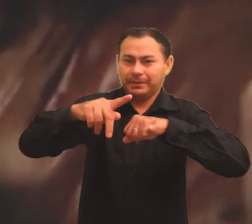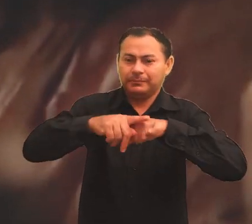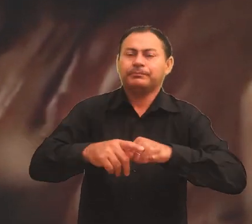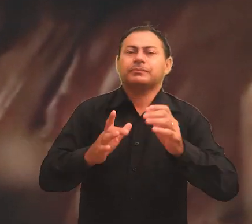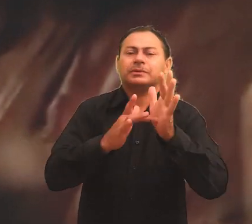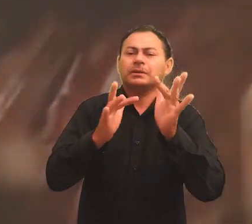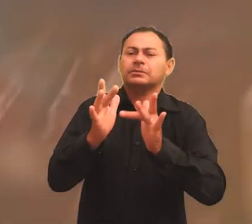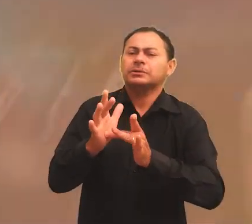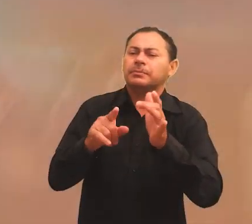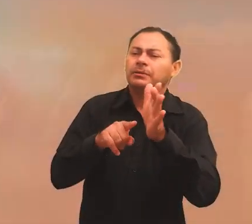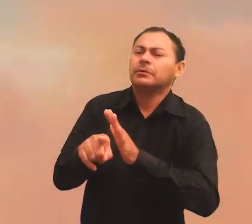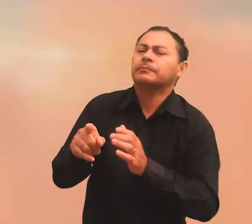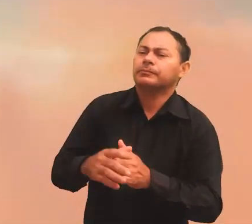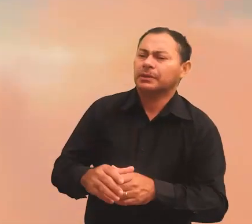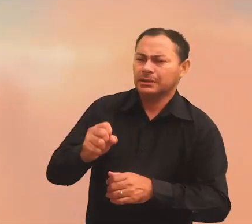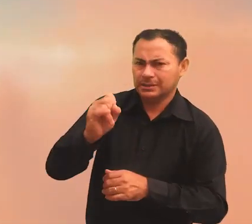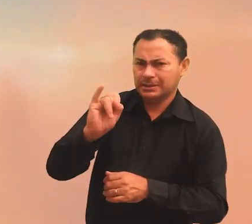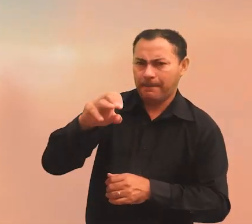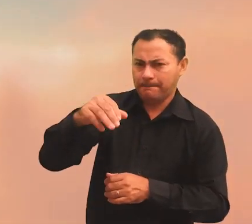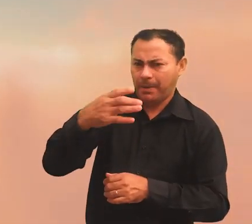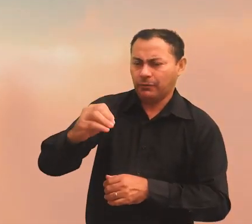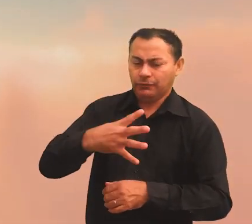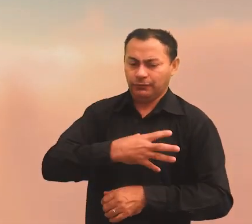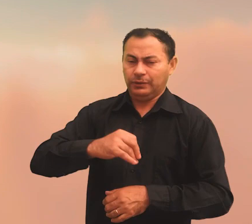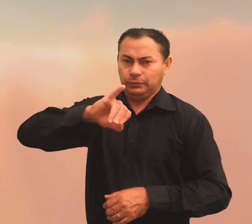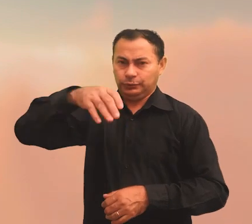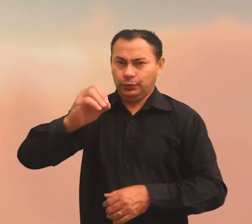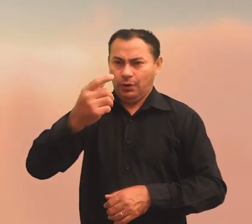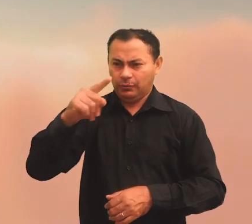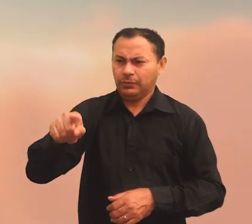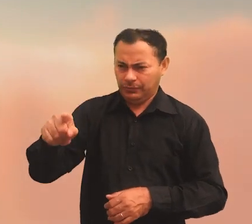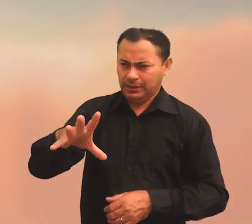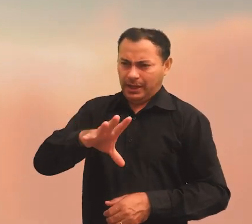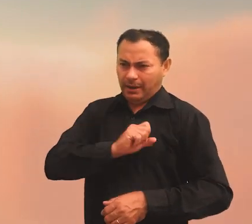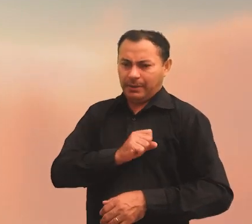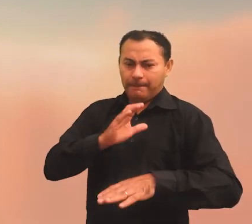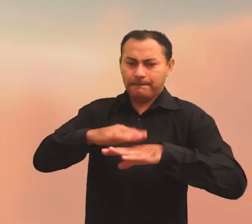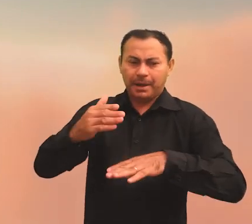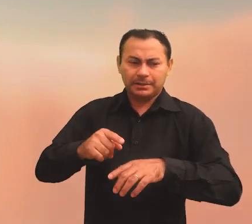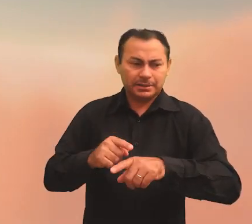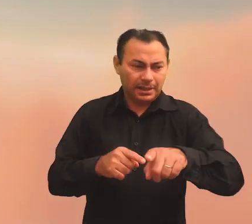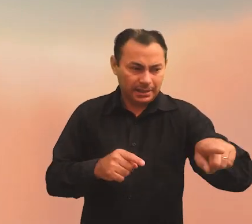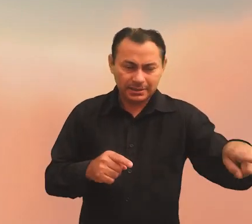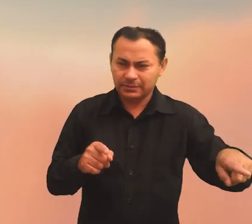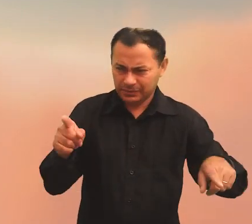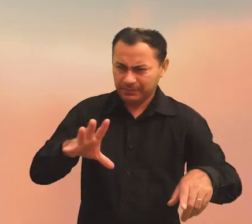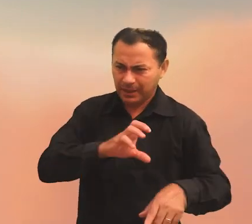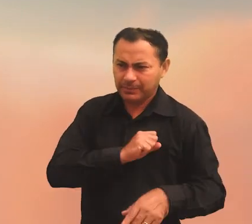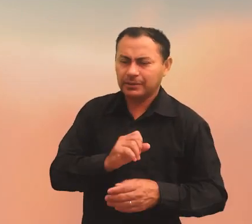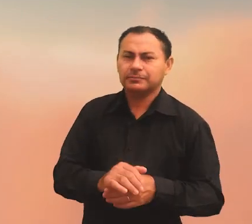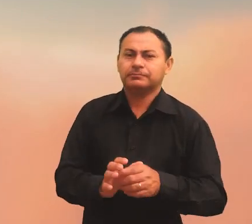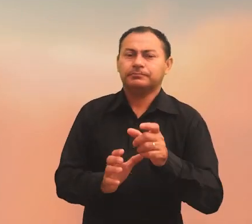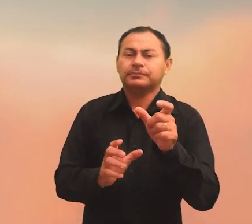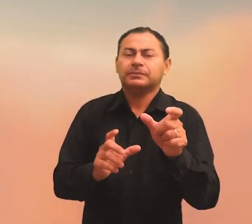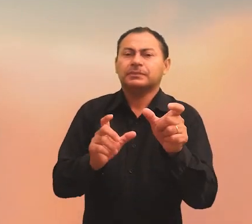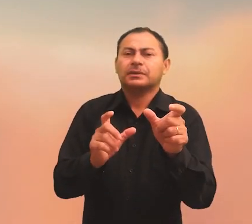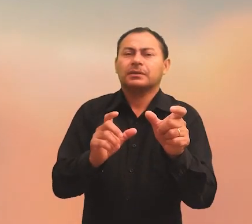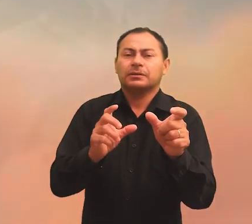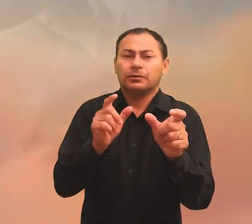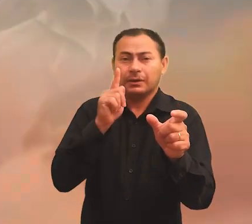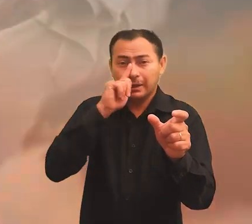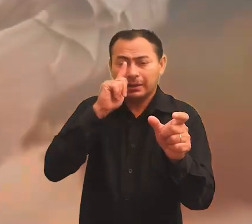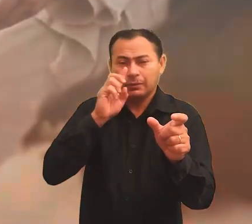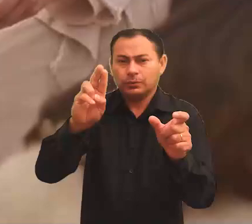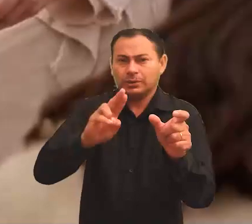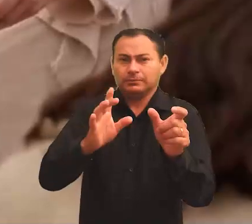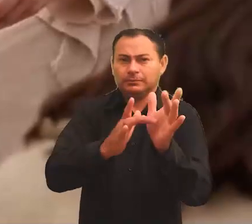Pedro. Jesus perguntou: Simão, filho de João, você me ama mais do que estes? A palavra no grego